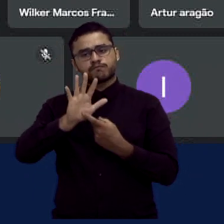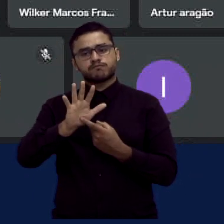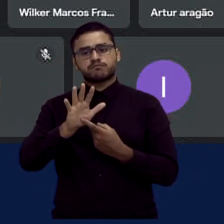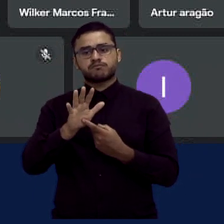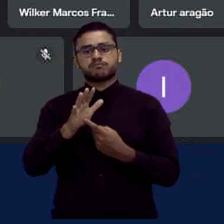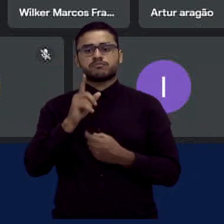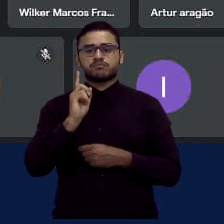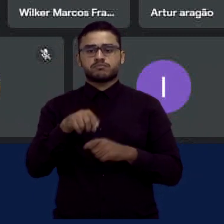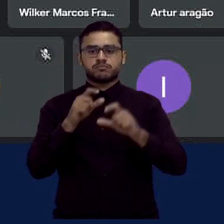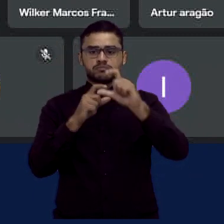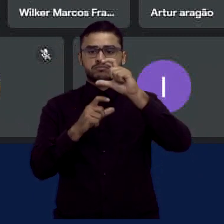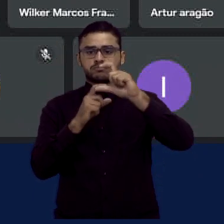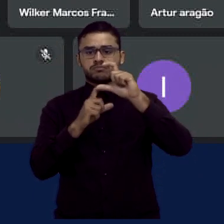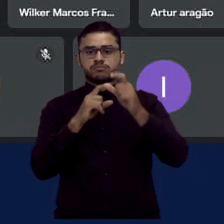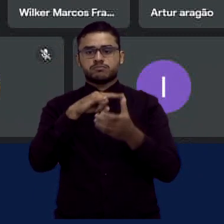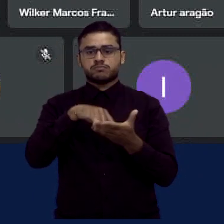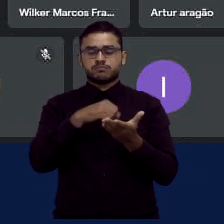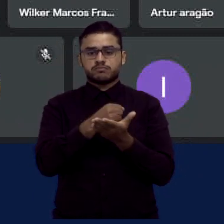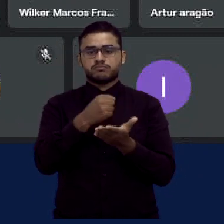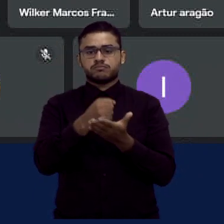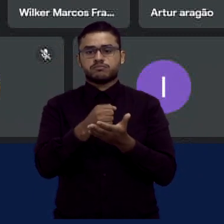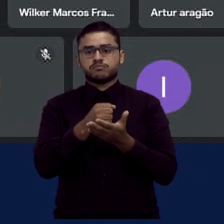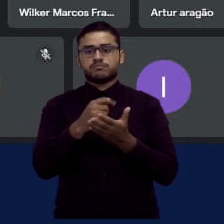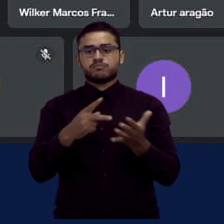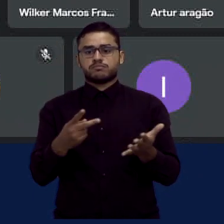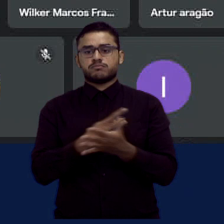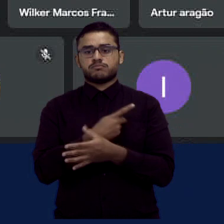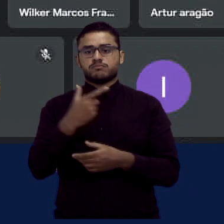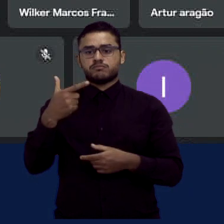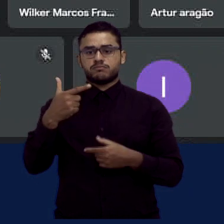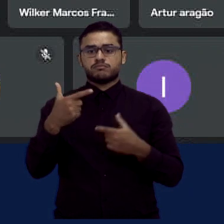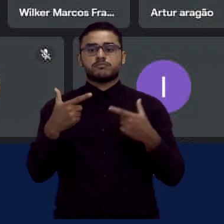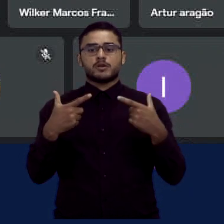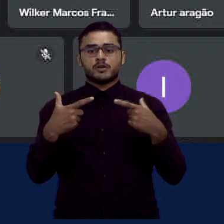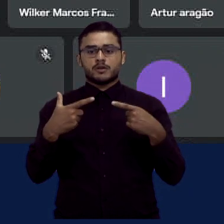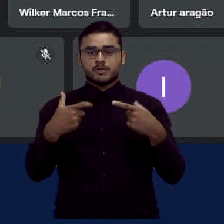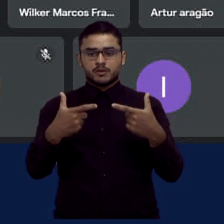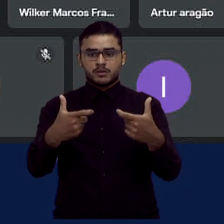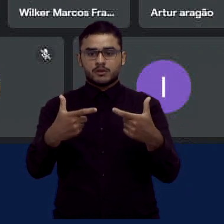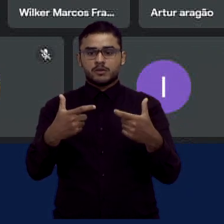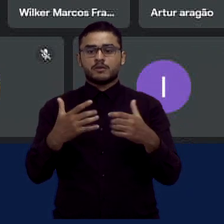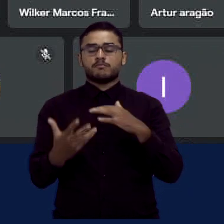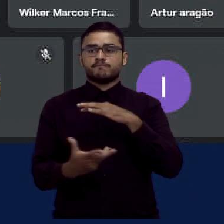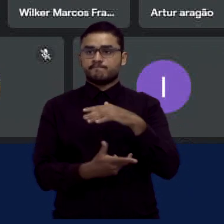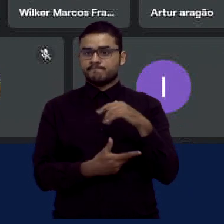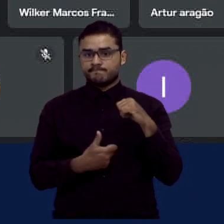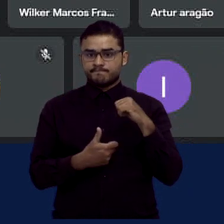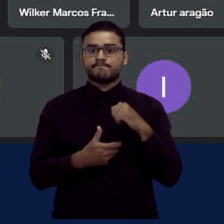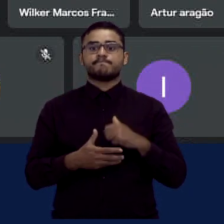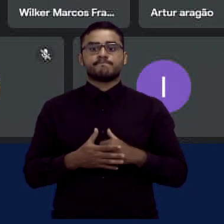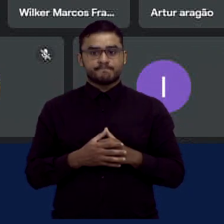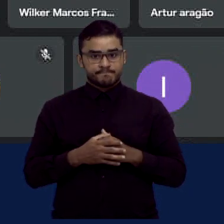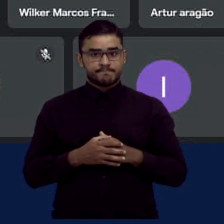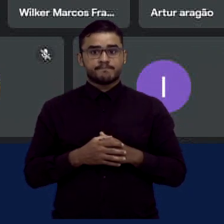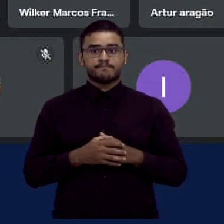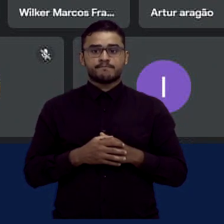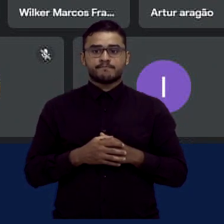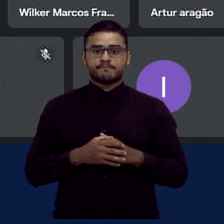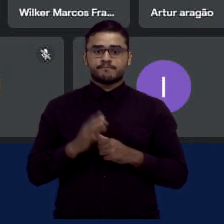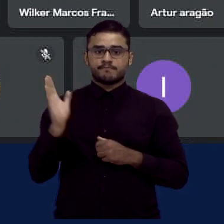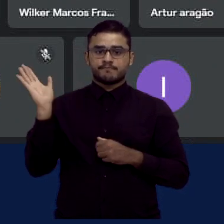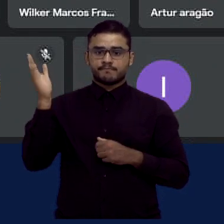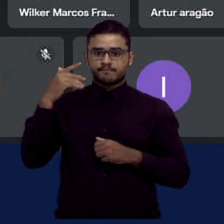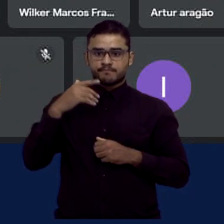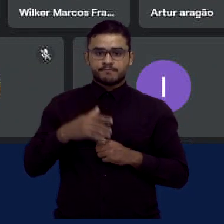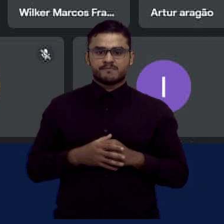considerado, inclusive, um documento histórico sobre a Segunda Guerra Mundial. Para ver a imensidão desse trabalho. Passa para mim. Gente, dúvidas